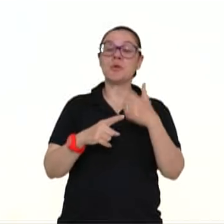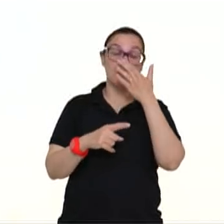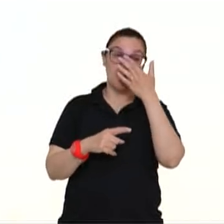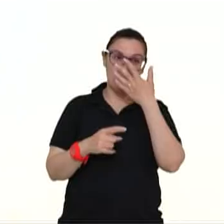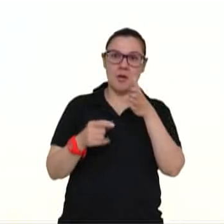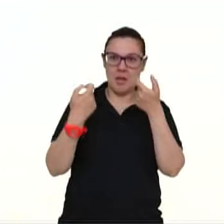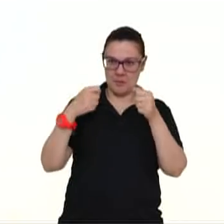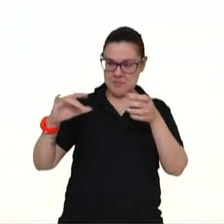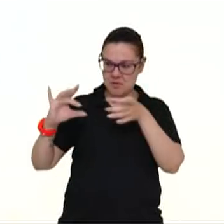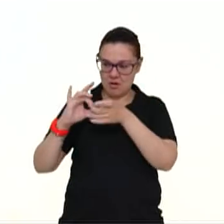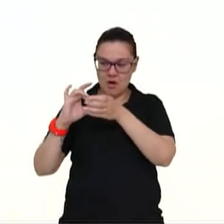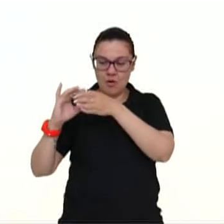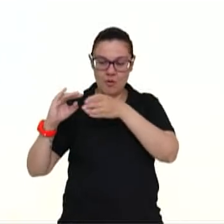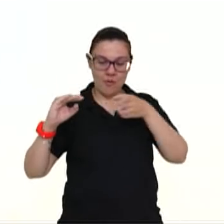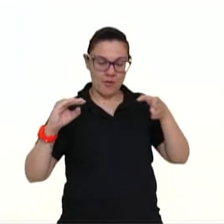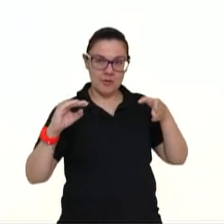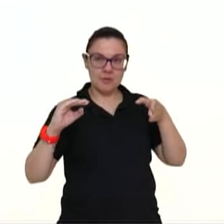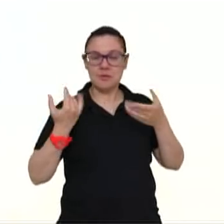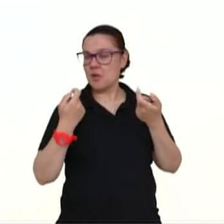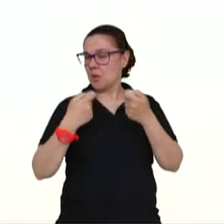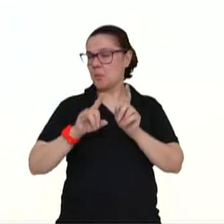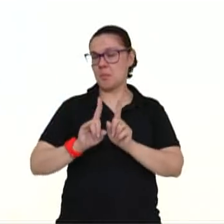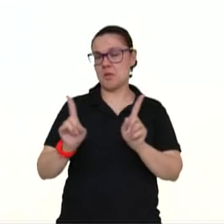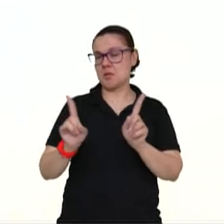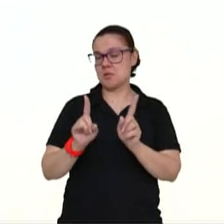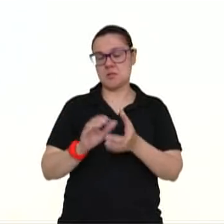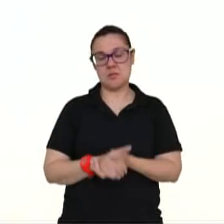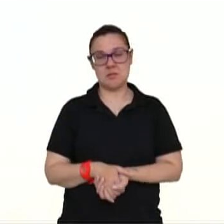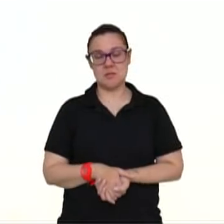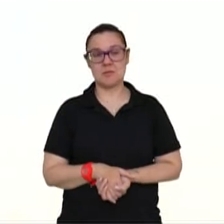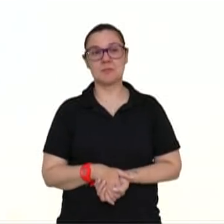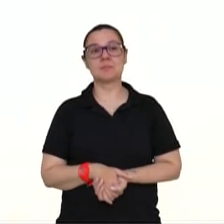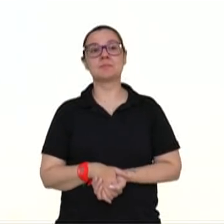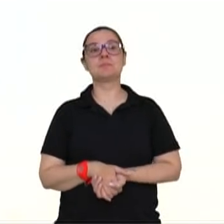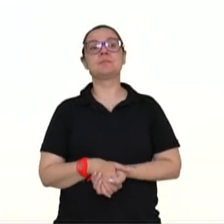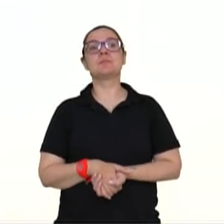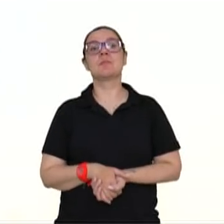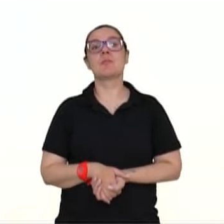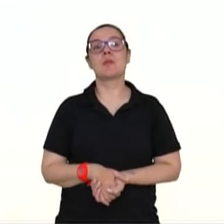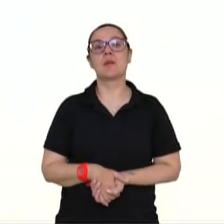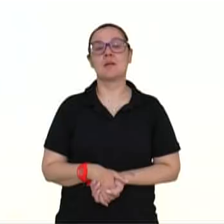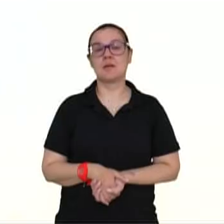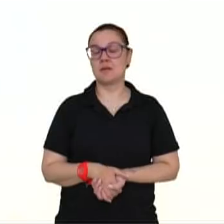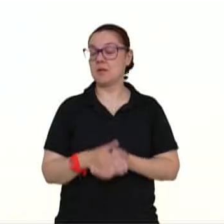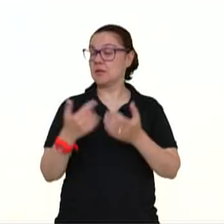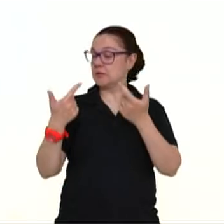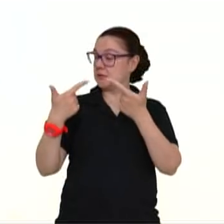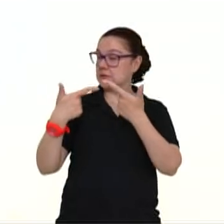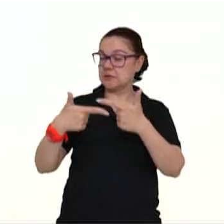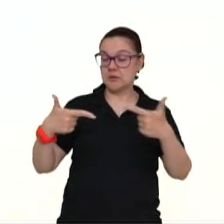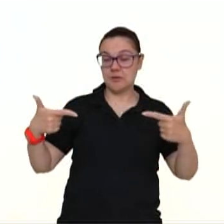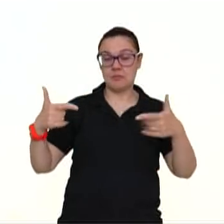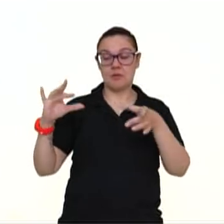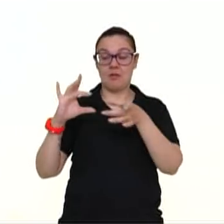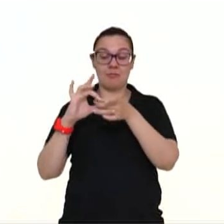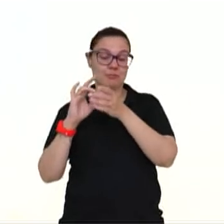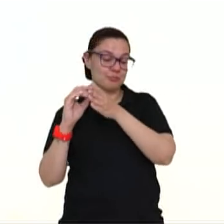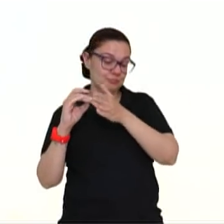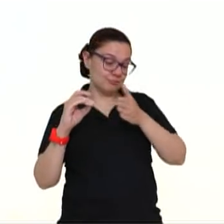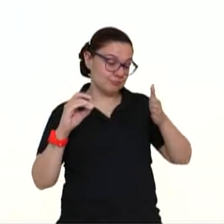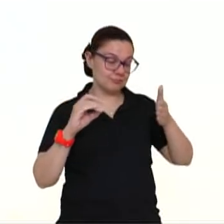ele não pediu ou não pede complemento. Então, não temos